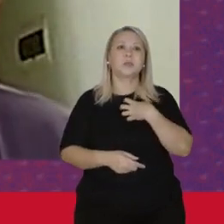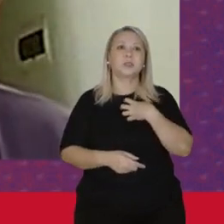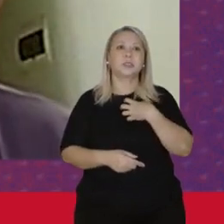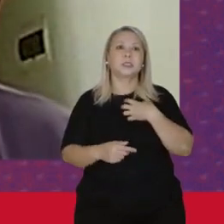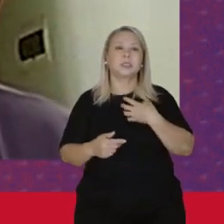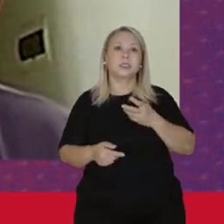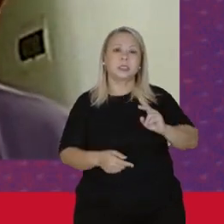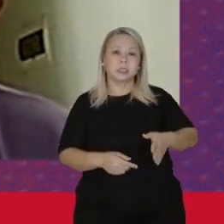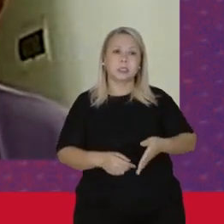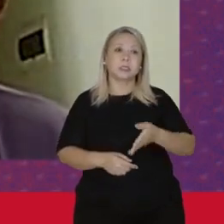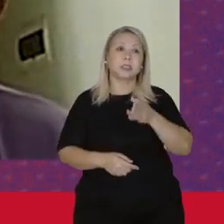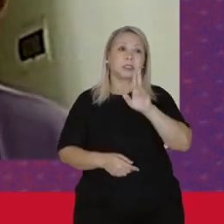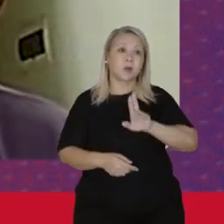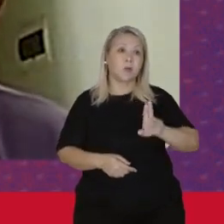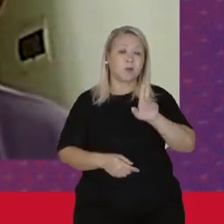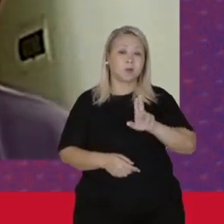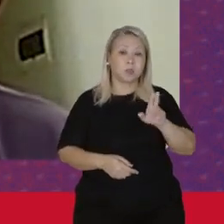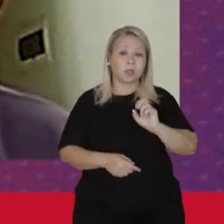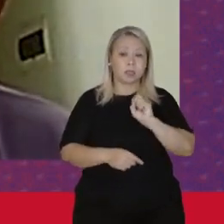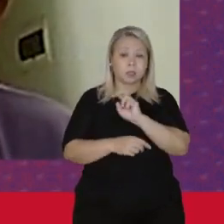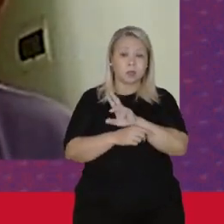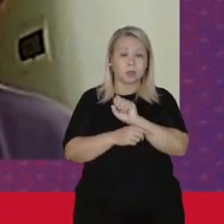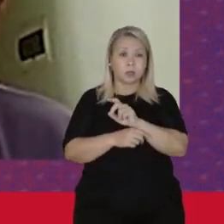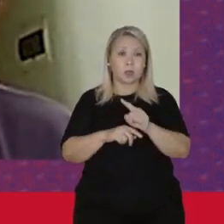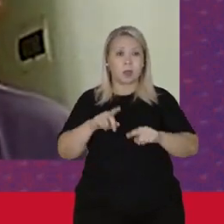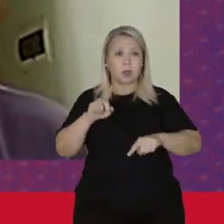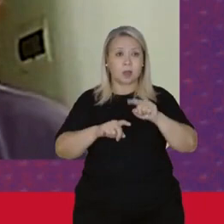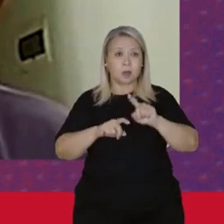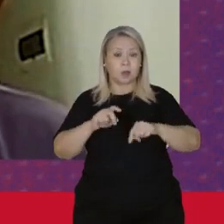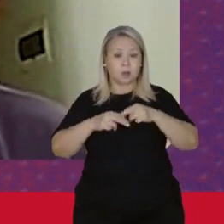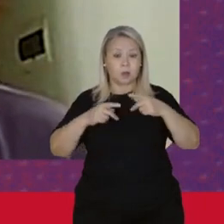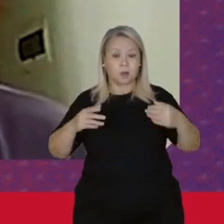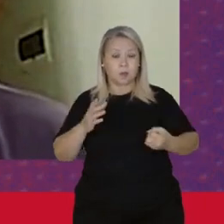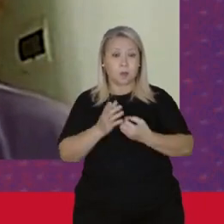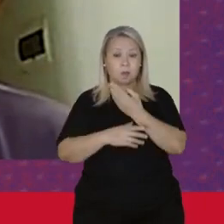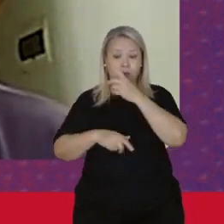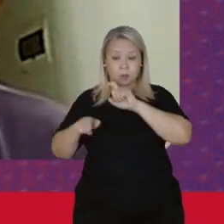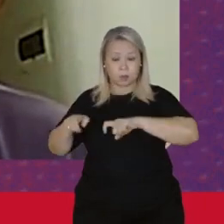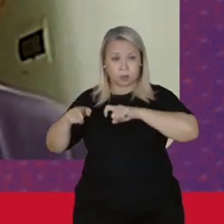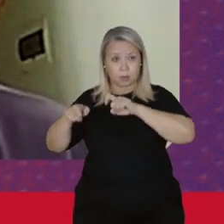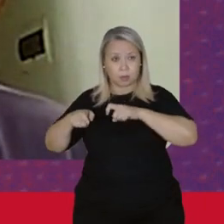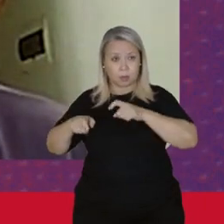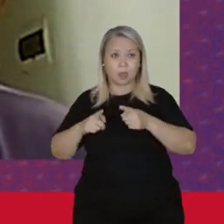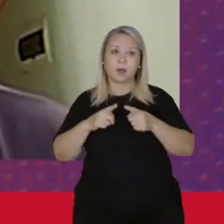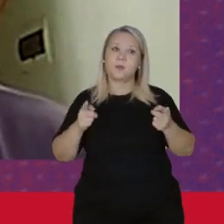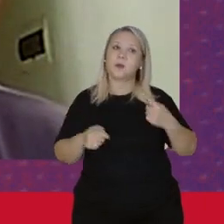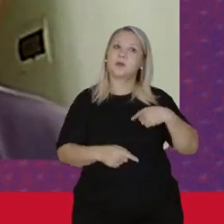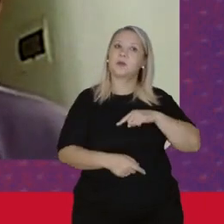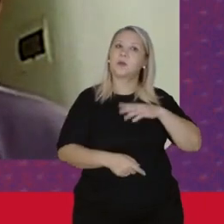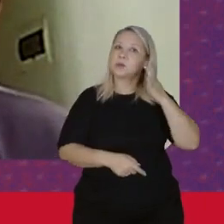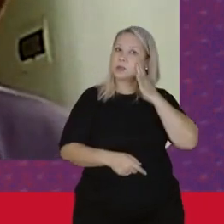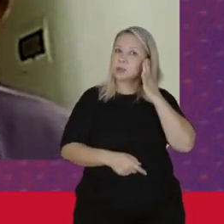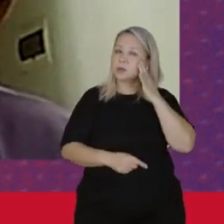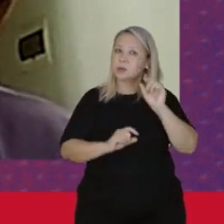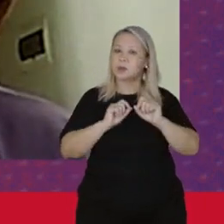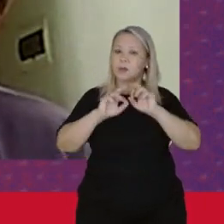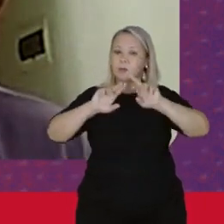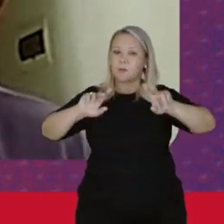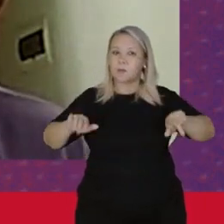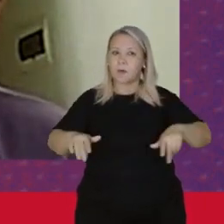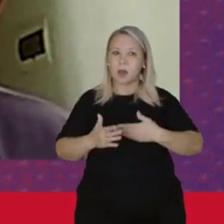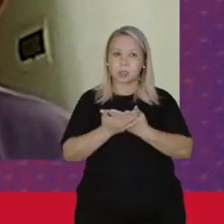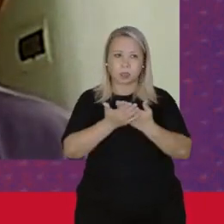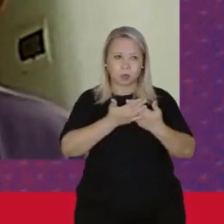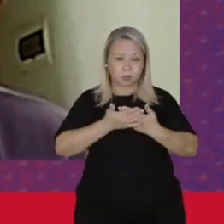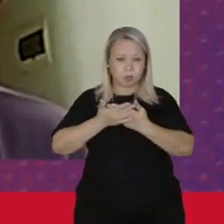de seguir, né, utilizando esses agrotóxicos na produção agrícola, né, mas a gente sabe que há vários estudos,